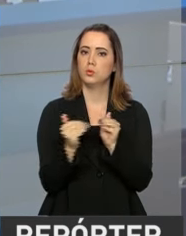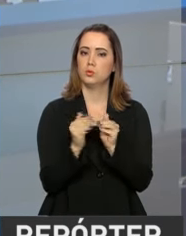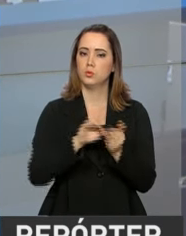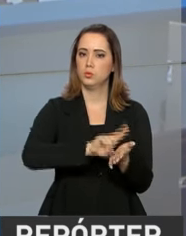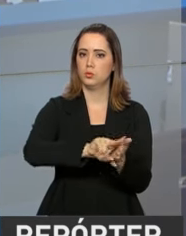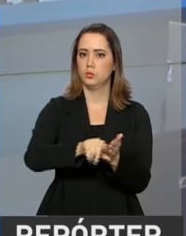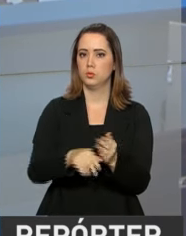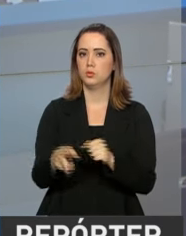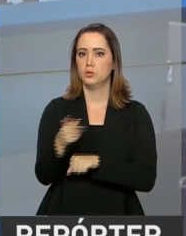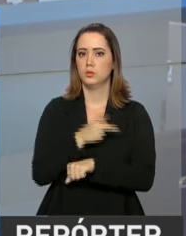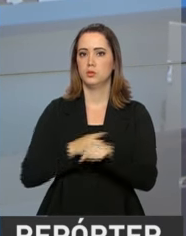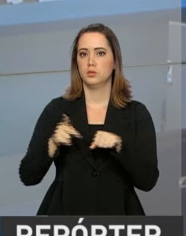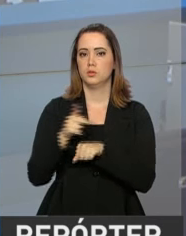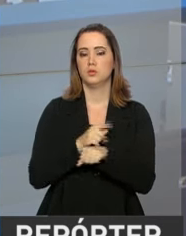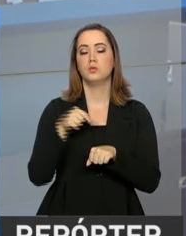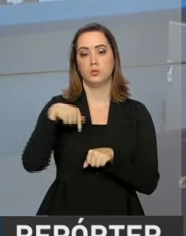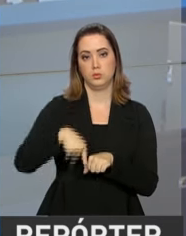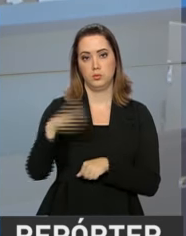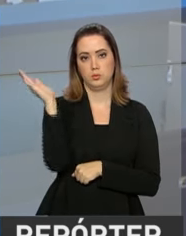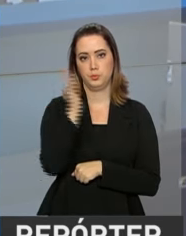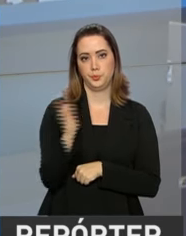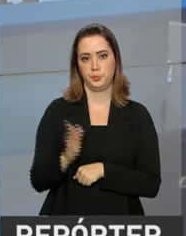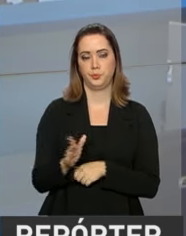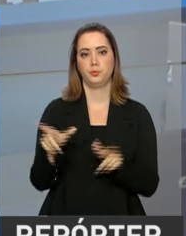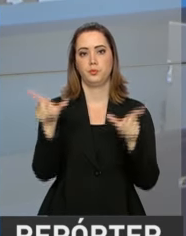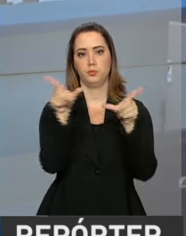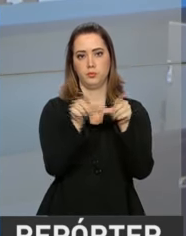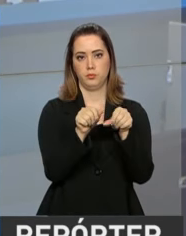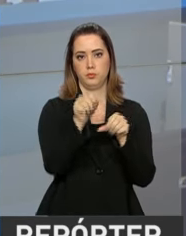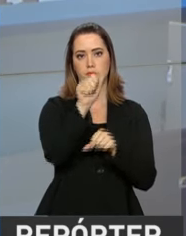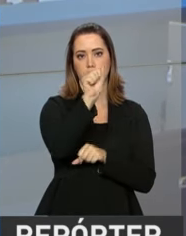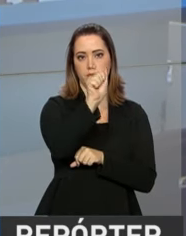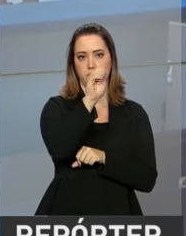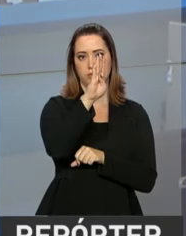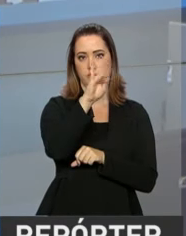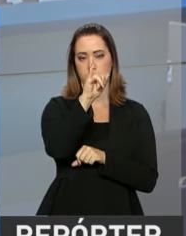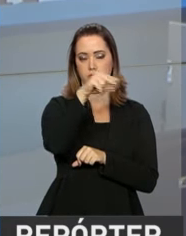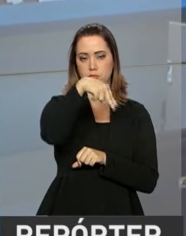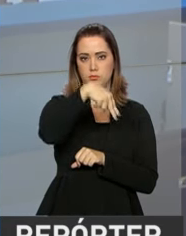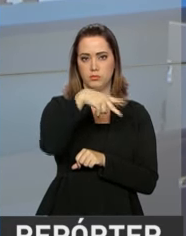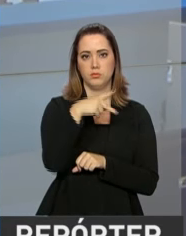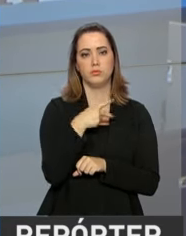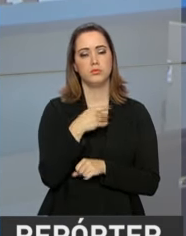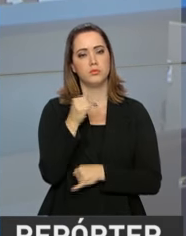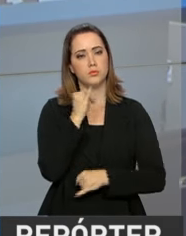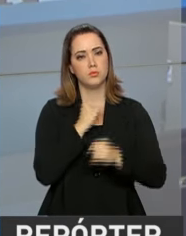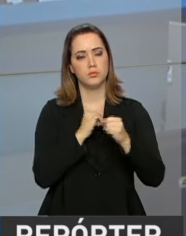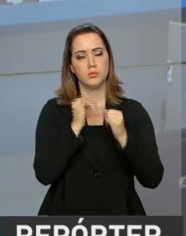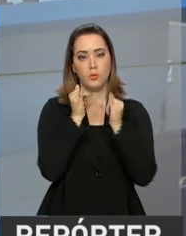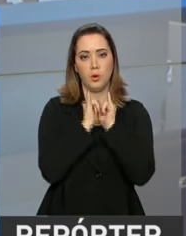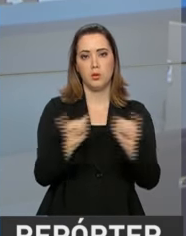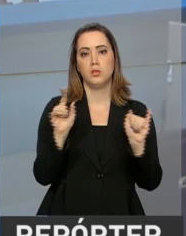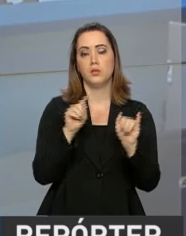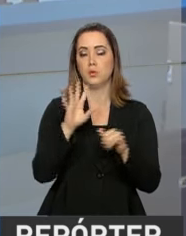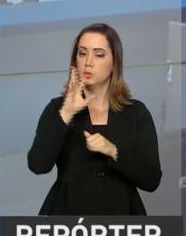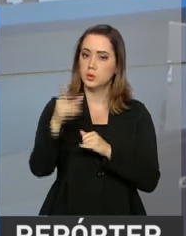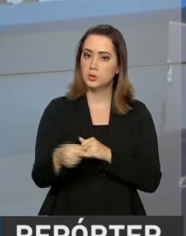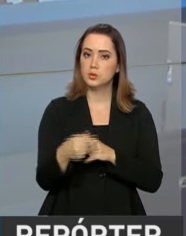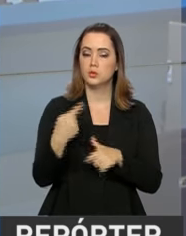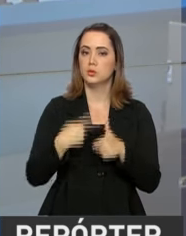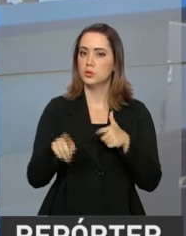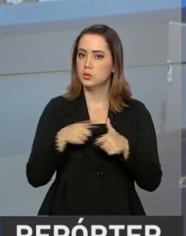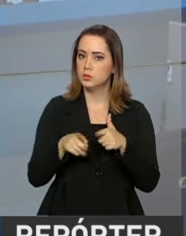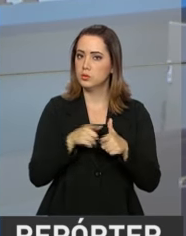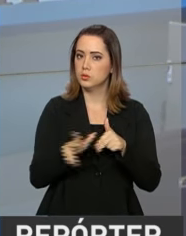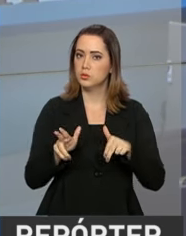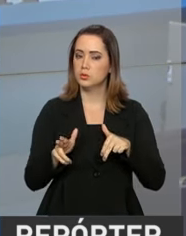diversos países, inclusive do Brasil. A ABIN, a Agência Brasileira de Inteligência, informa que todas as ameaças relacionadas